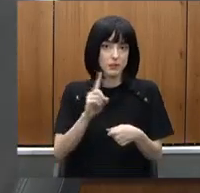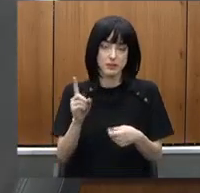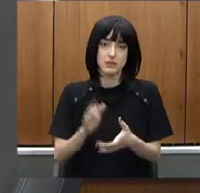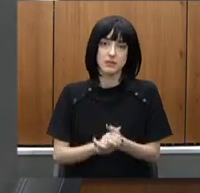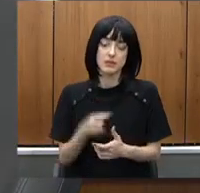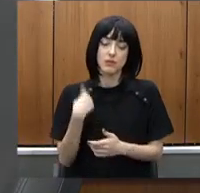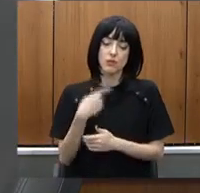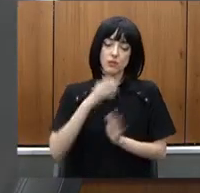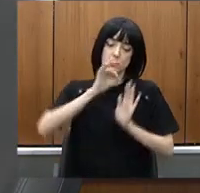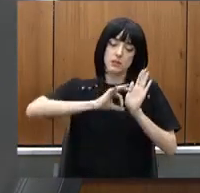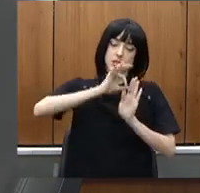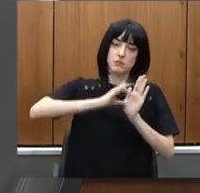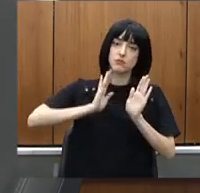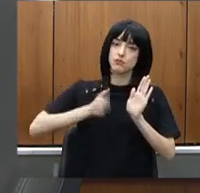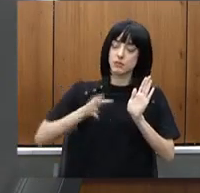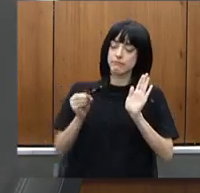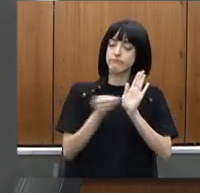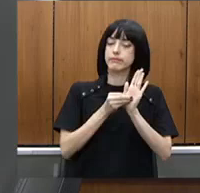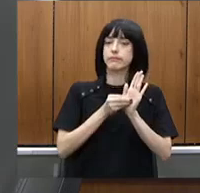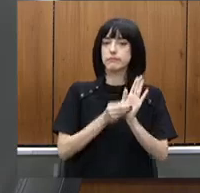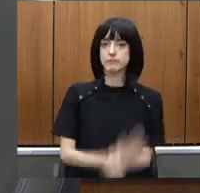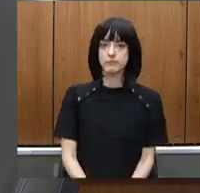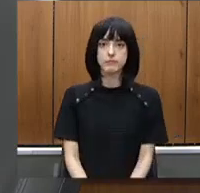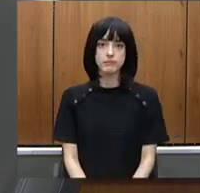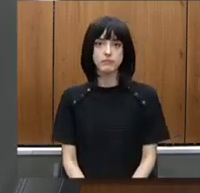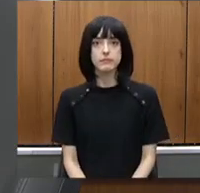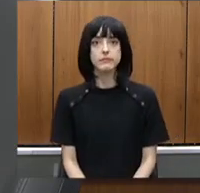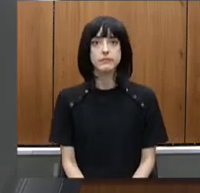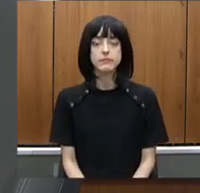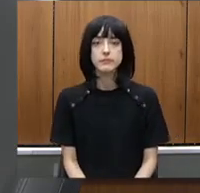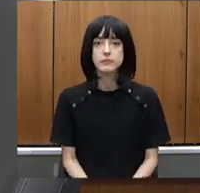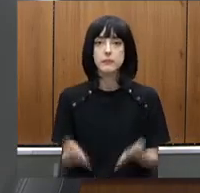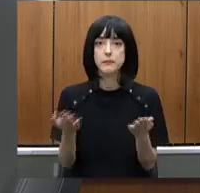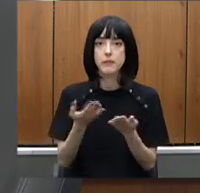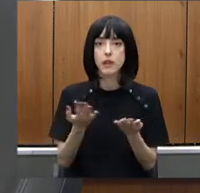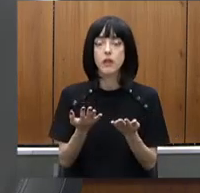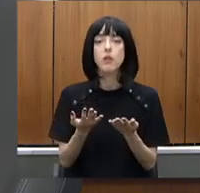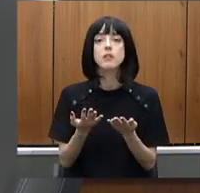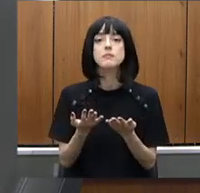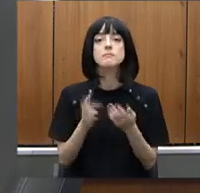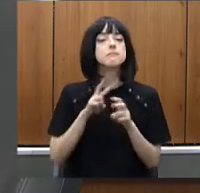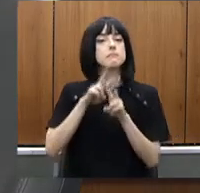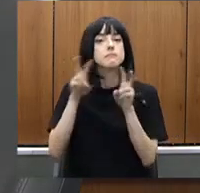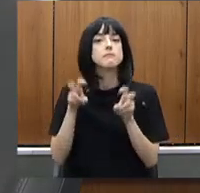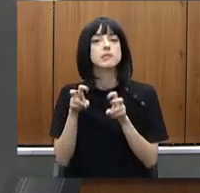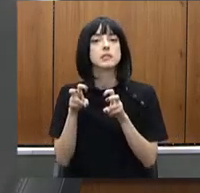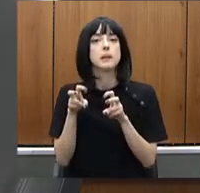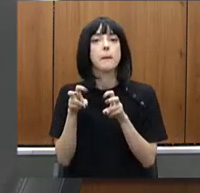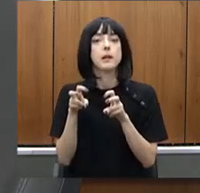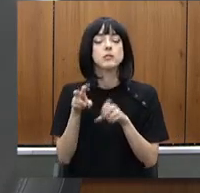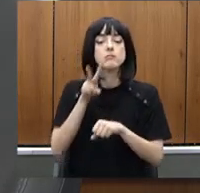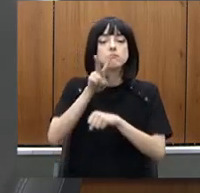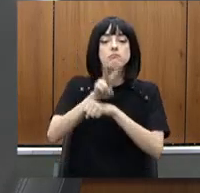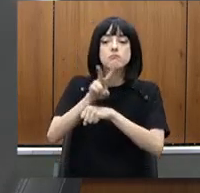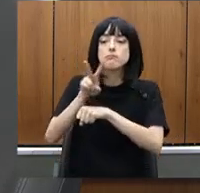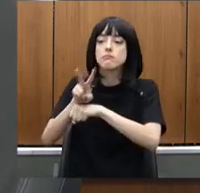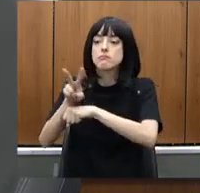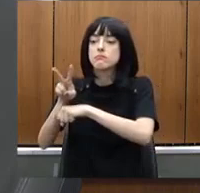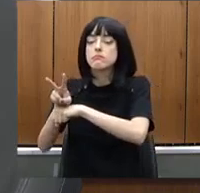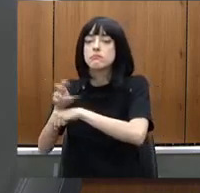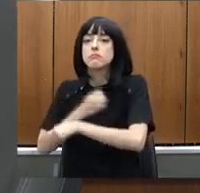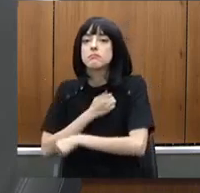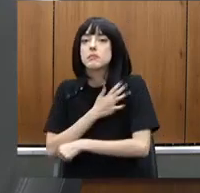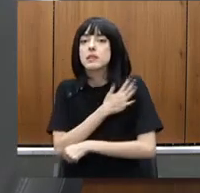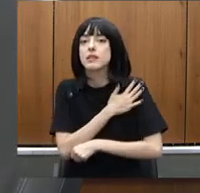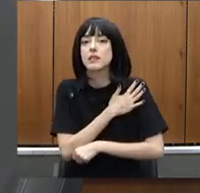relação a que o senhor falou né do policiamento unitário nós vamos voltar a ter atenção